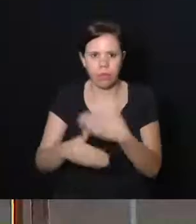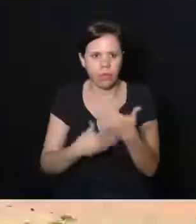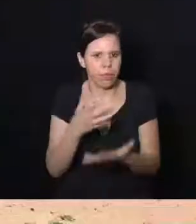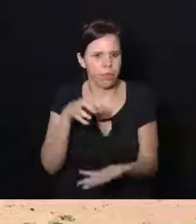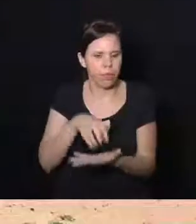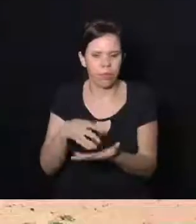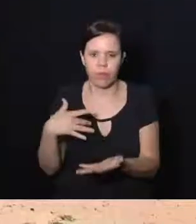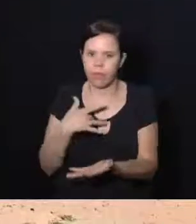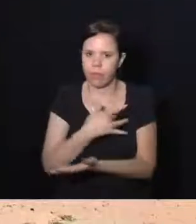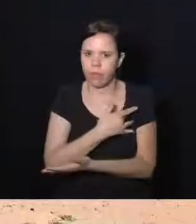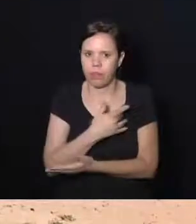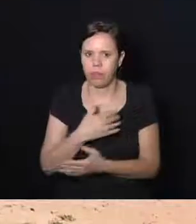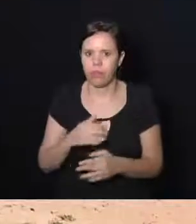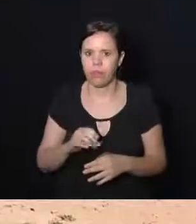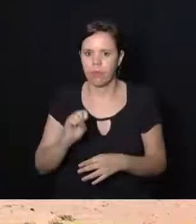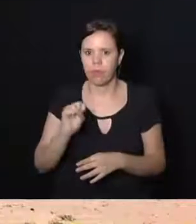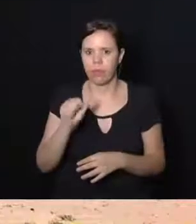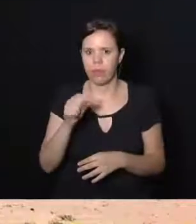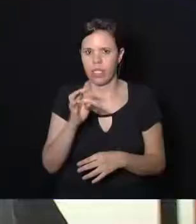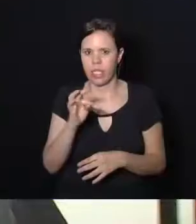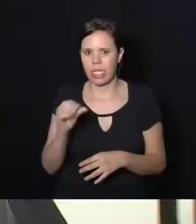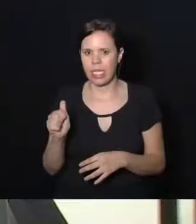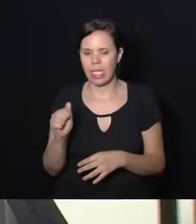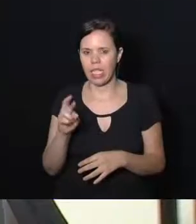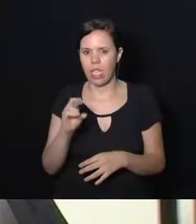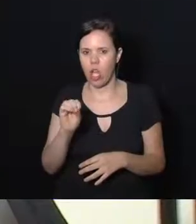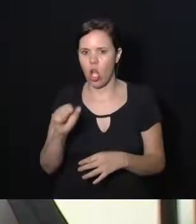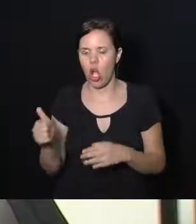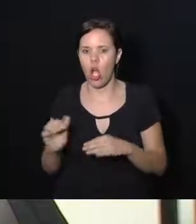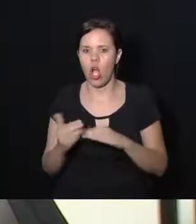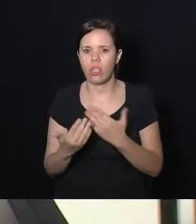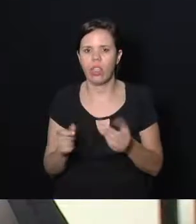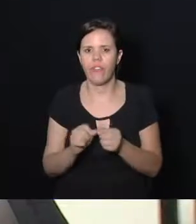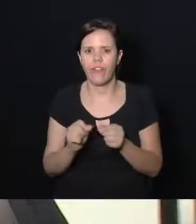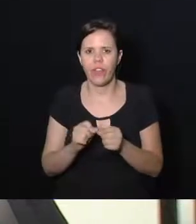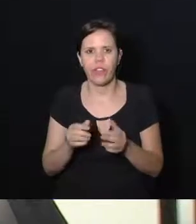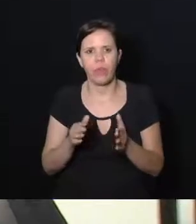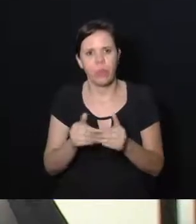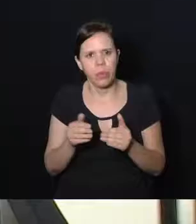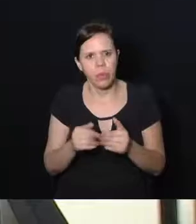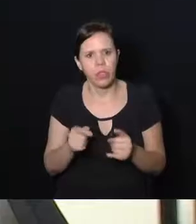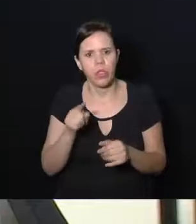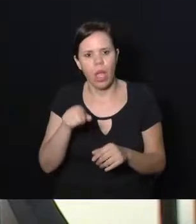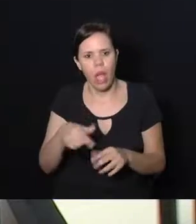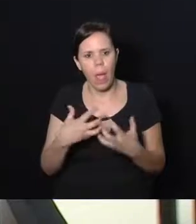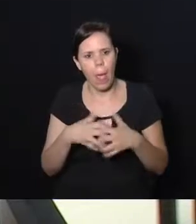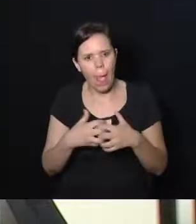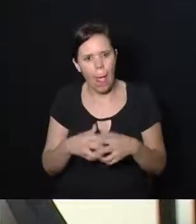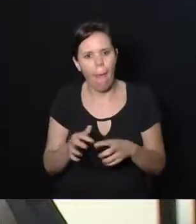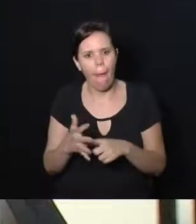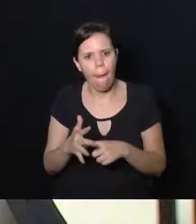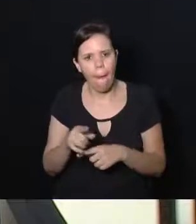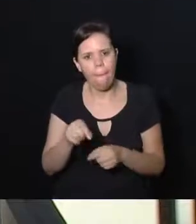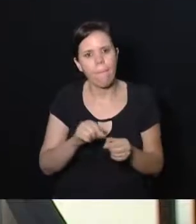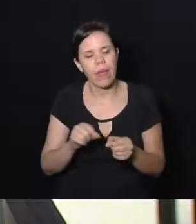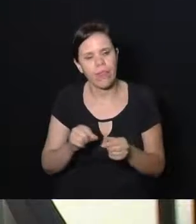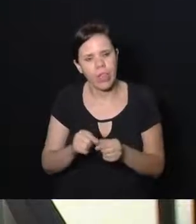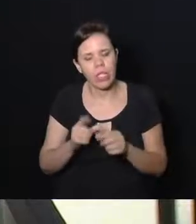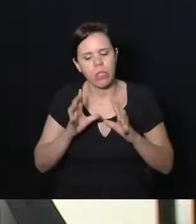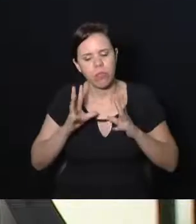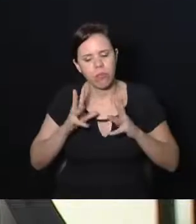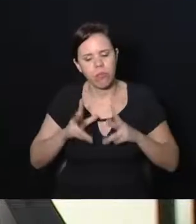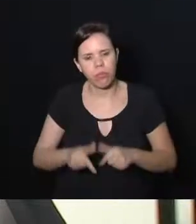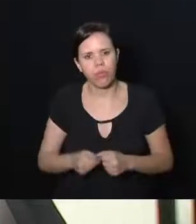de saúde do bairro Jardim Santa Rosa. E foi reivindicado que esse aparelho é um aparelho que faz a